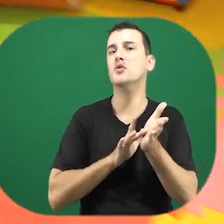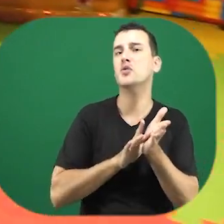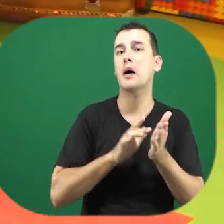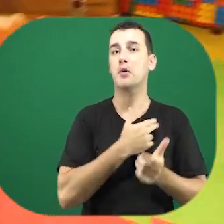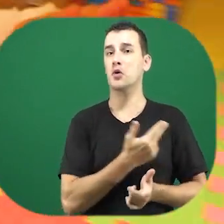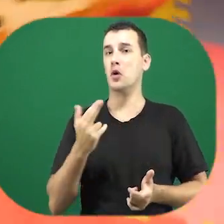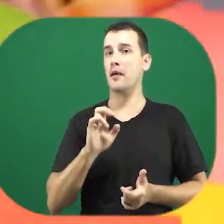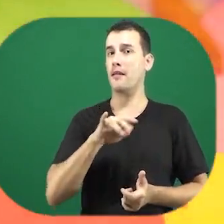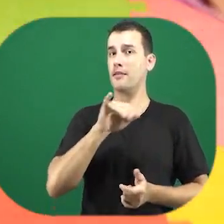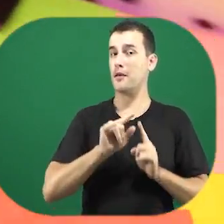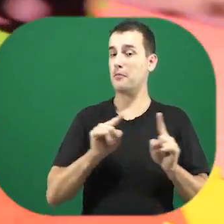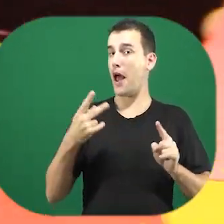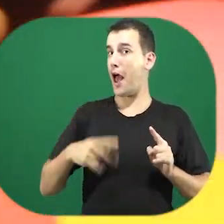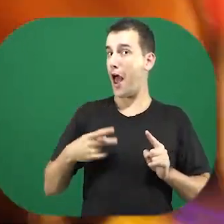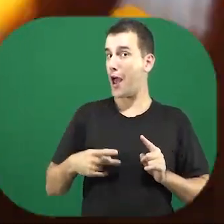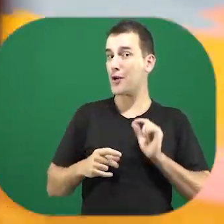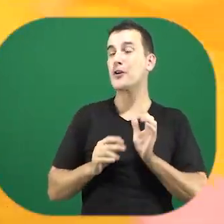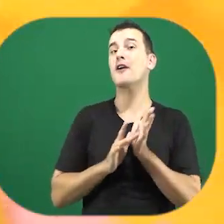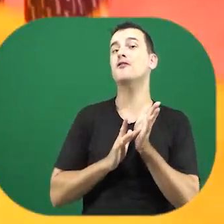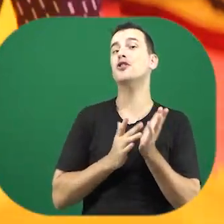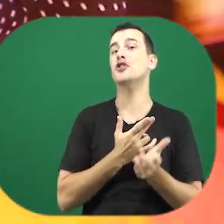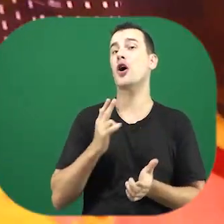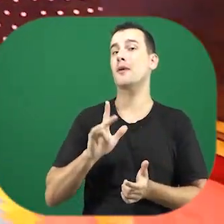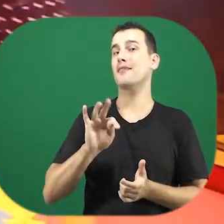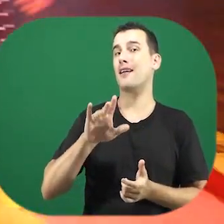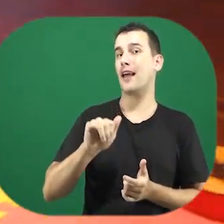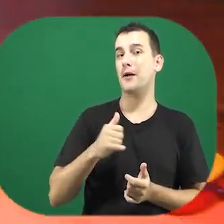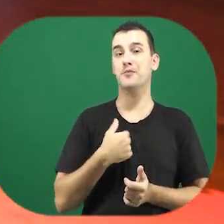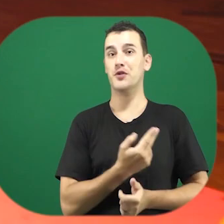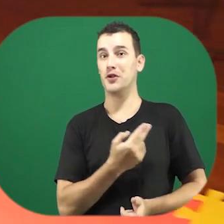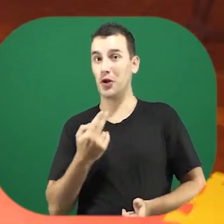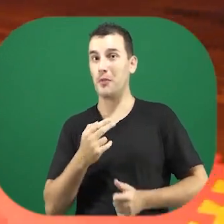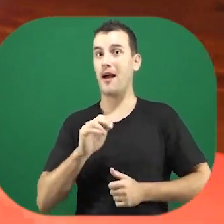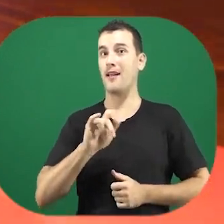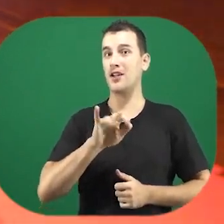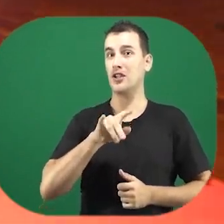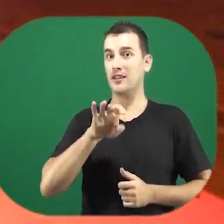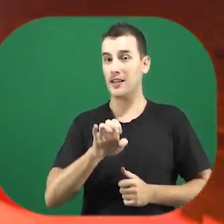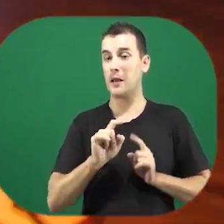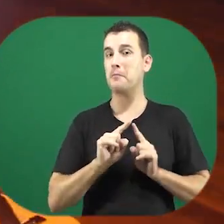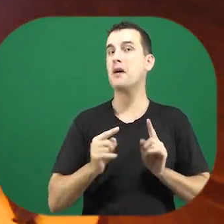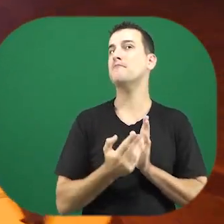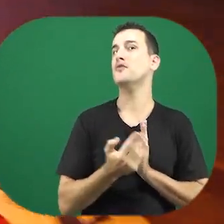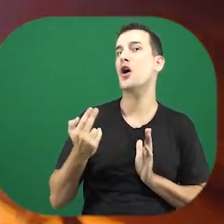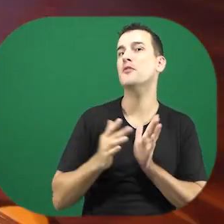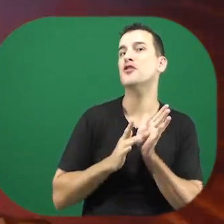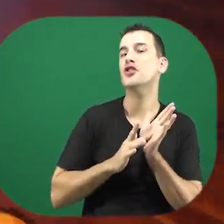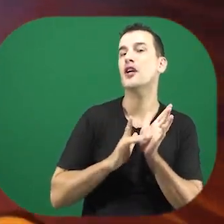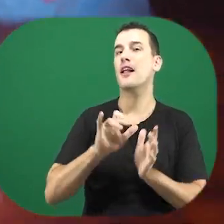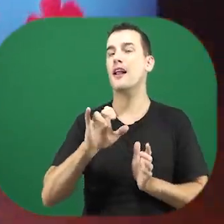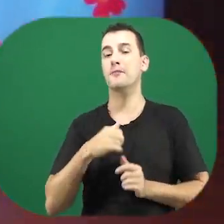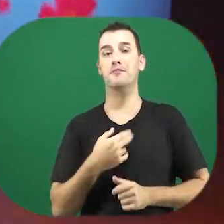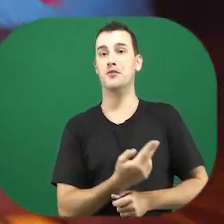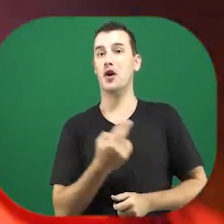Tavares, mas aqui eu vou fazer de conta que eu sou a Tatá. Eu sou o Alexandre Pinheiro e hoje eu vou fazer de conta que sou o Lelê. E eu sou a Laura Becker e hoje eu vou fazer de